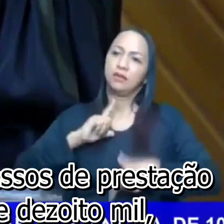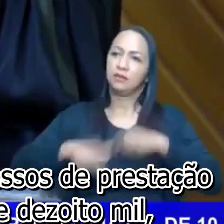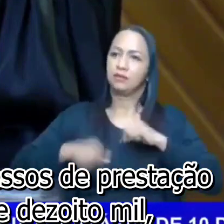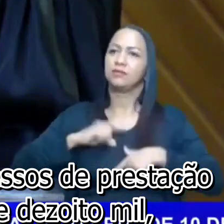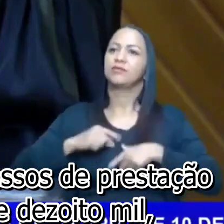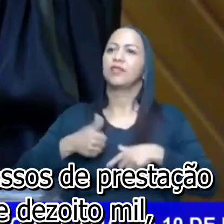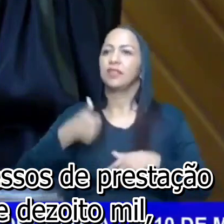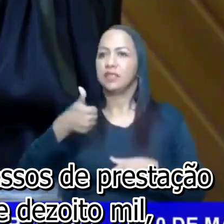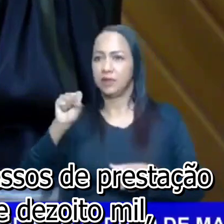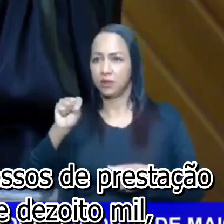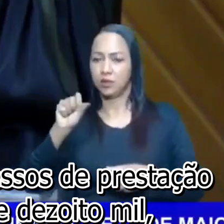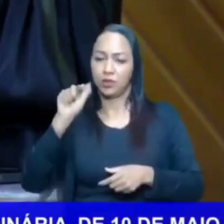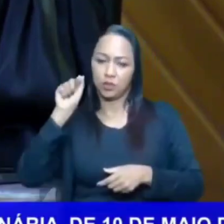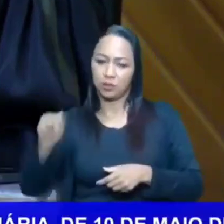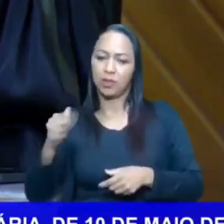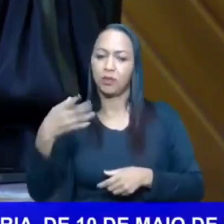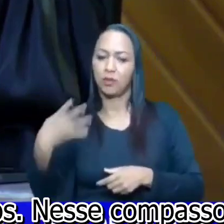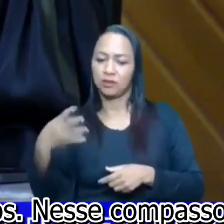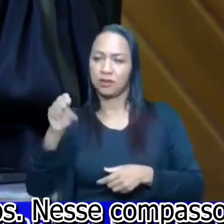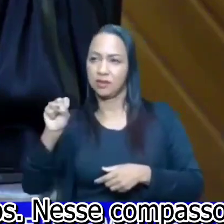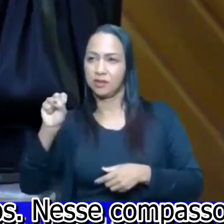de R$